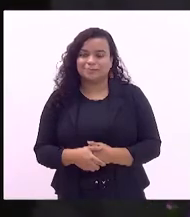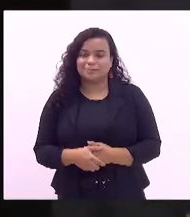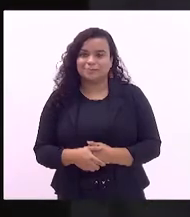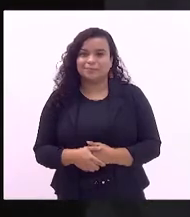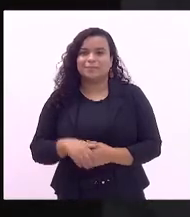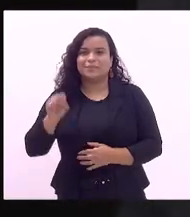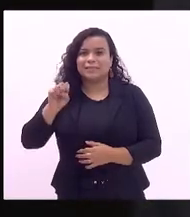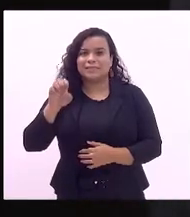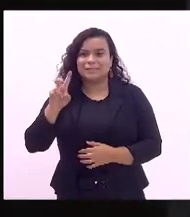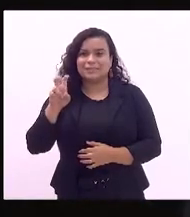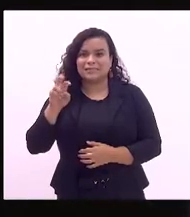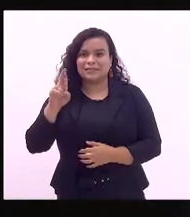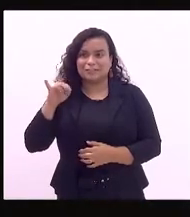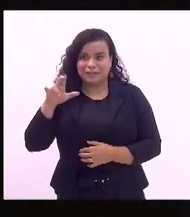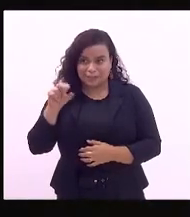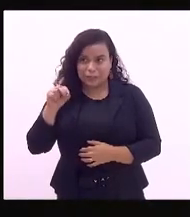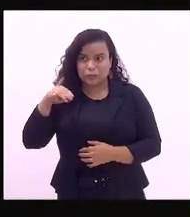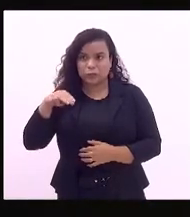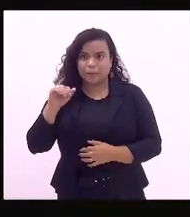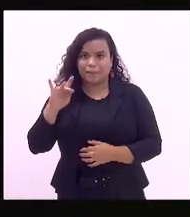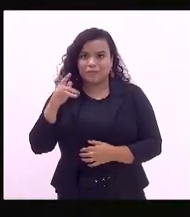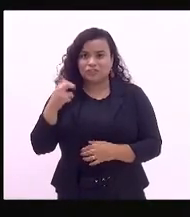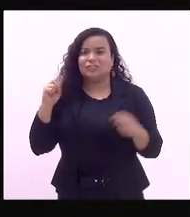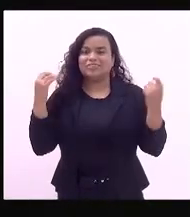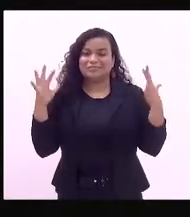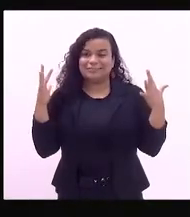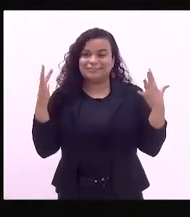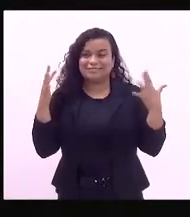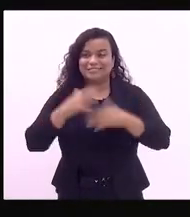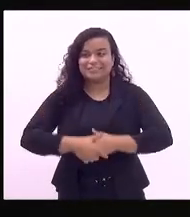Oi Severino Matias da Silva